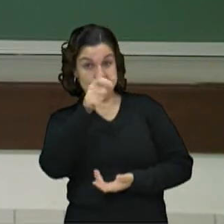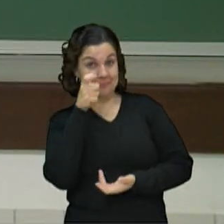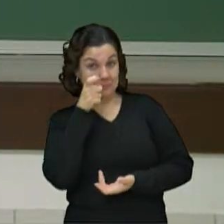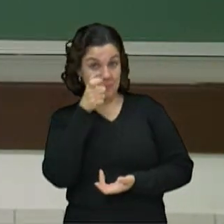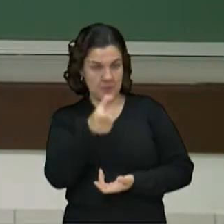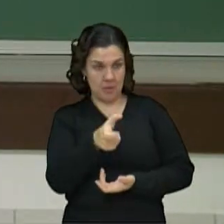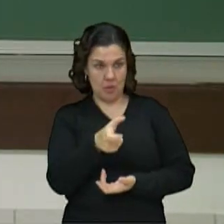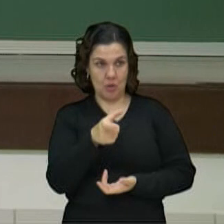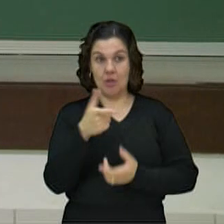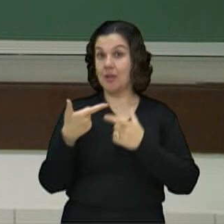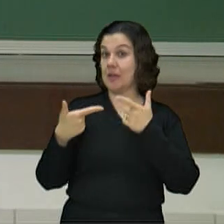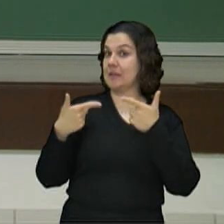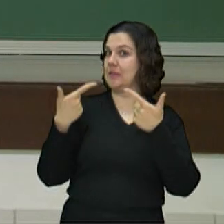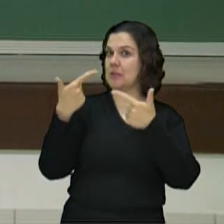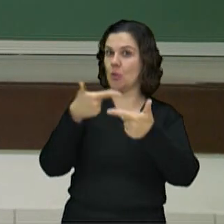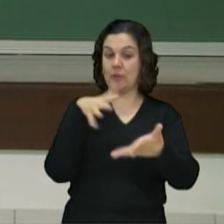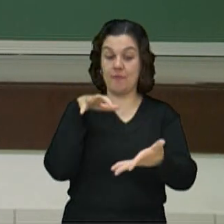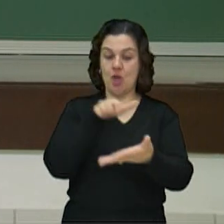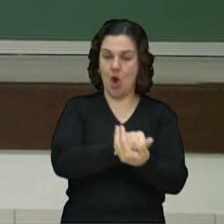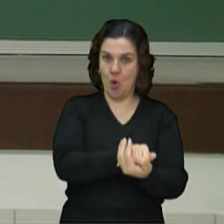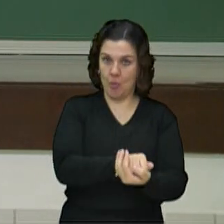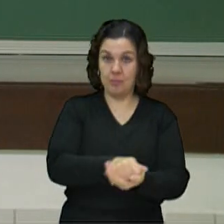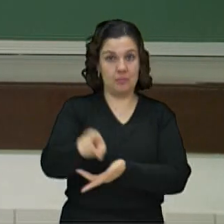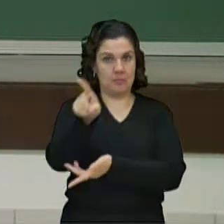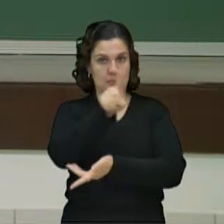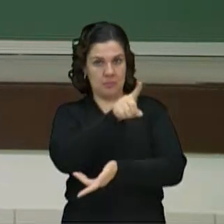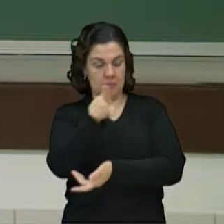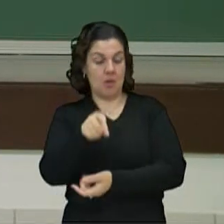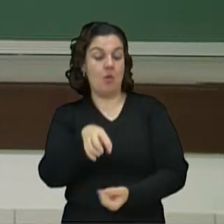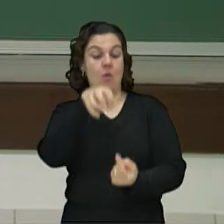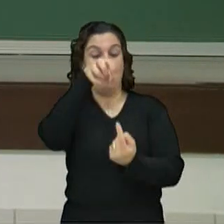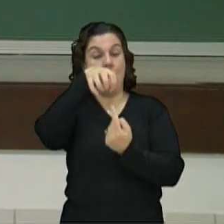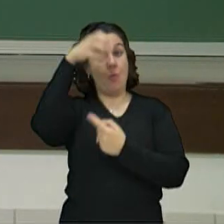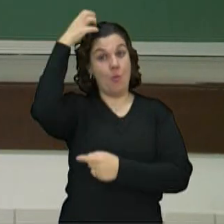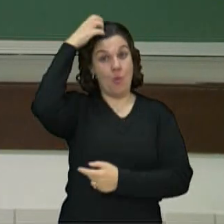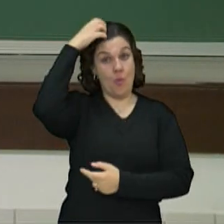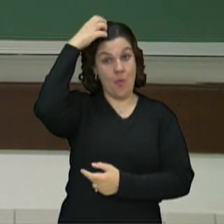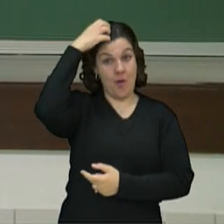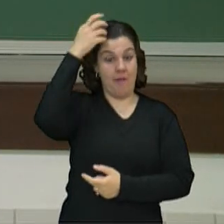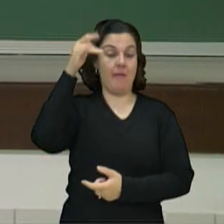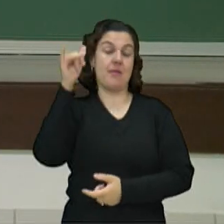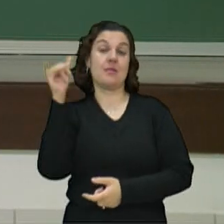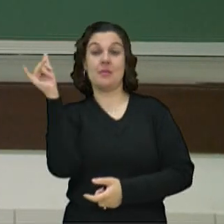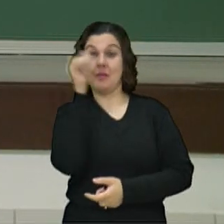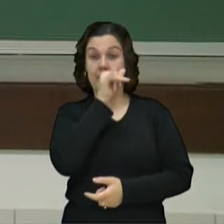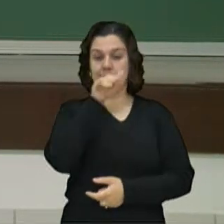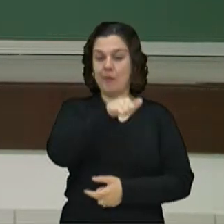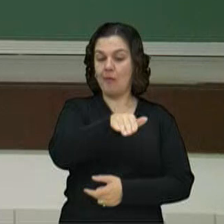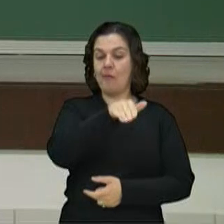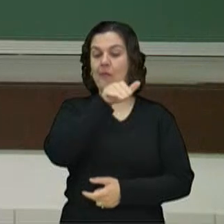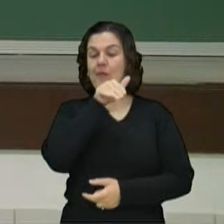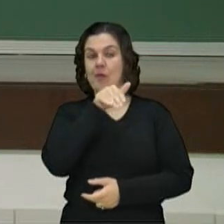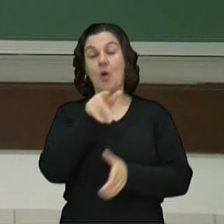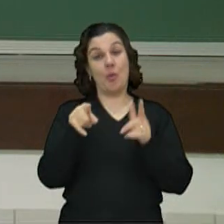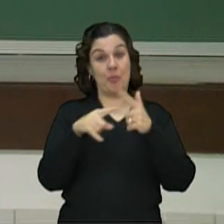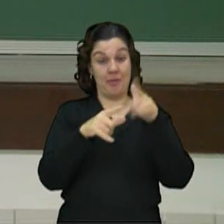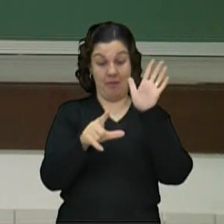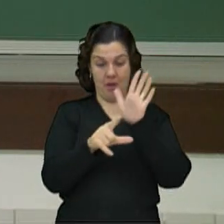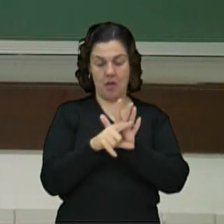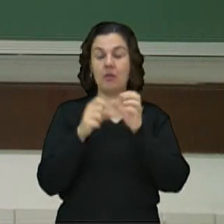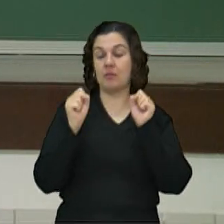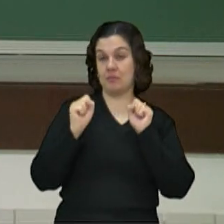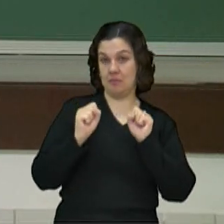Não houve um golpe de Estado. O rei da Itália convidou Mussolini para ser primeiro-ministro, como a lei